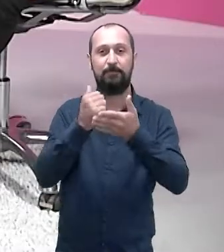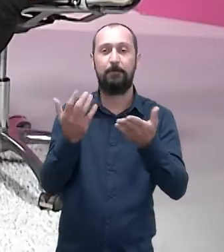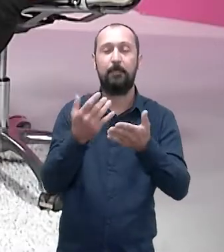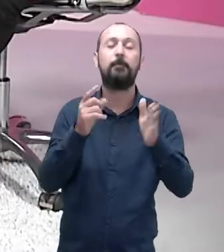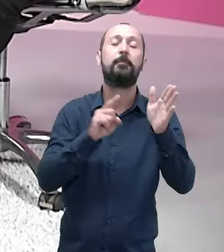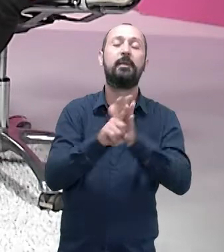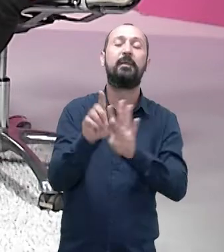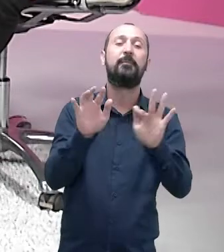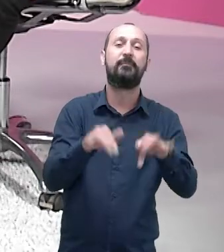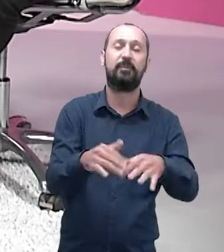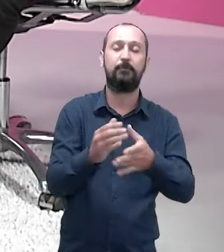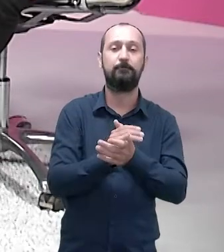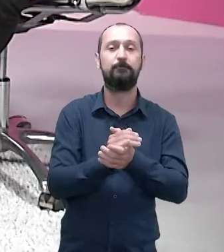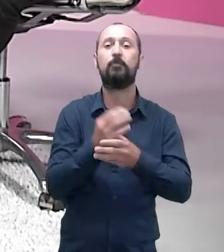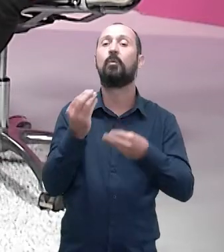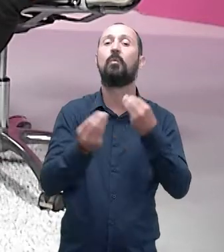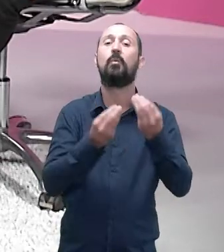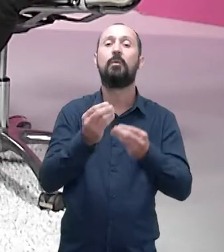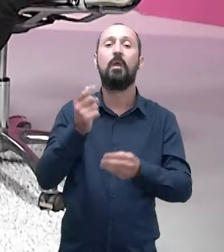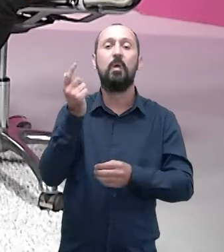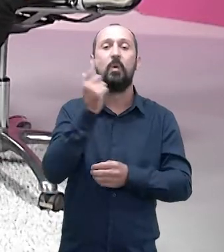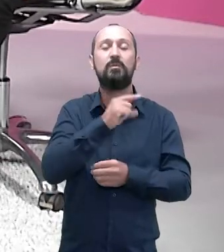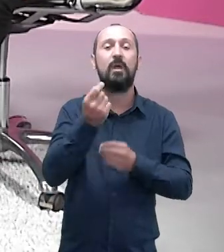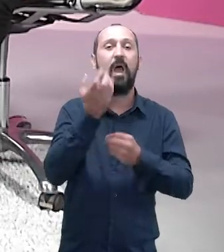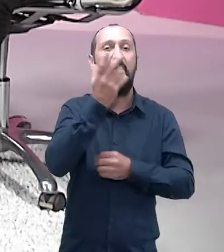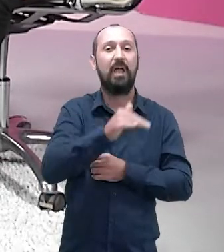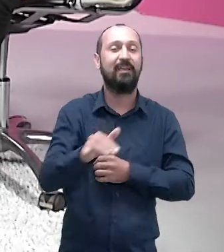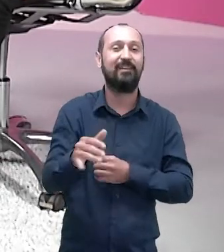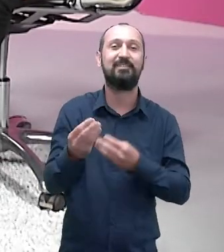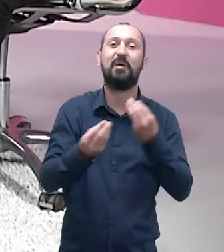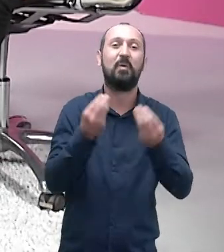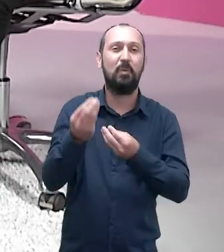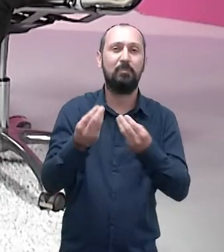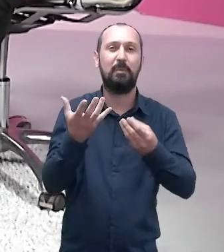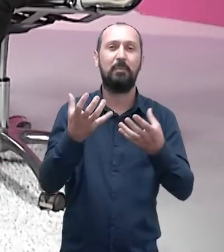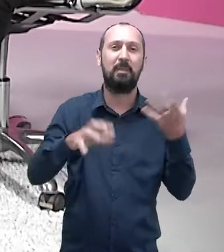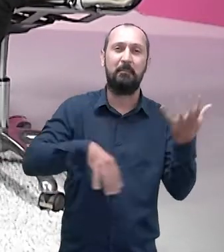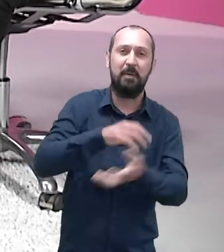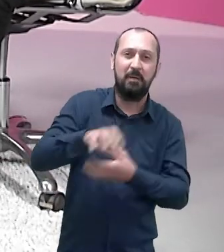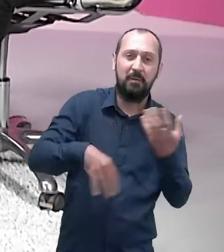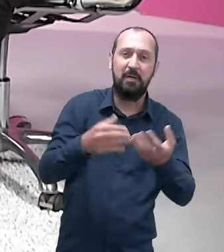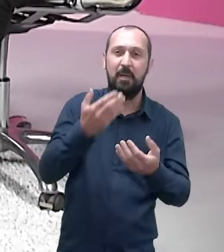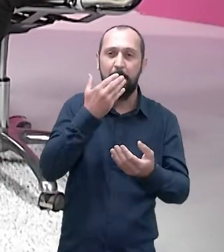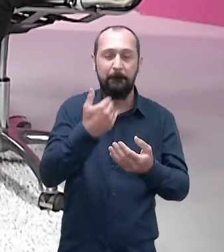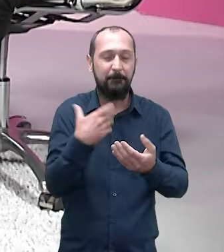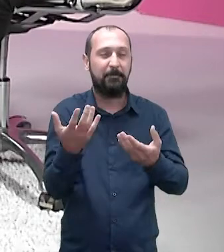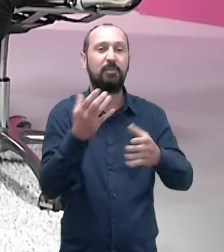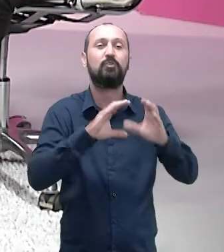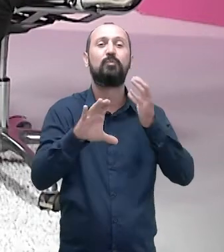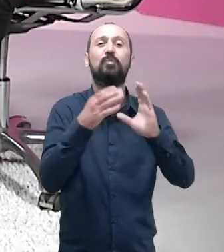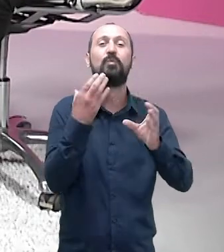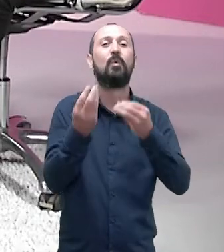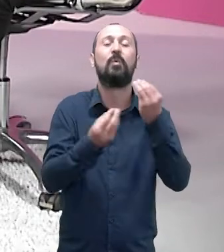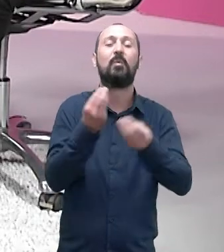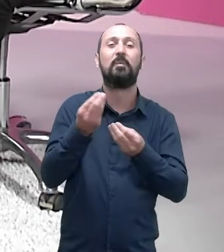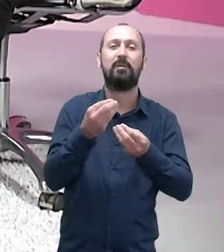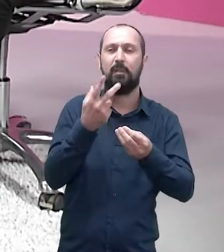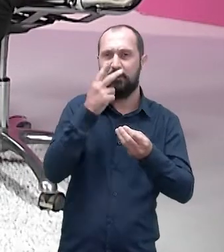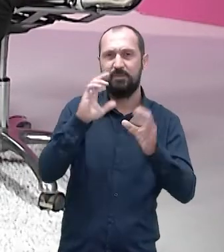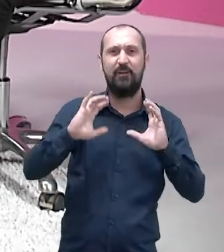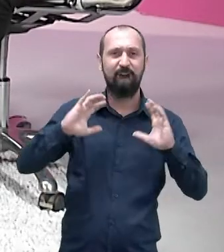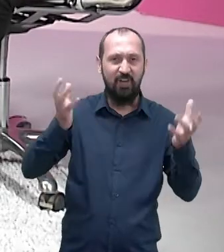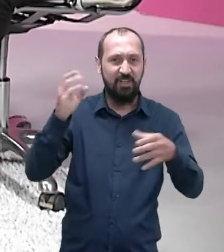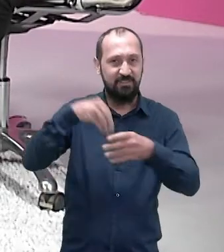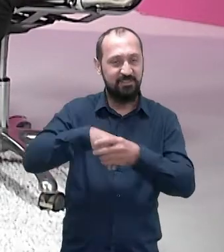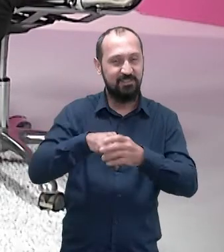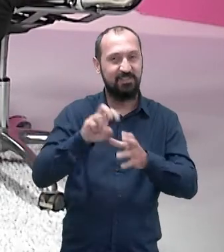E para finalizar, conta pra gente como é para dar conta de tanta criança. Tem muita bagunça, elas pedem música, como é? Deve